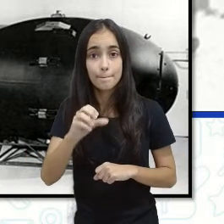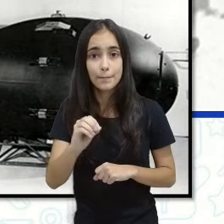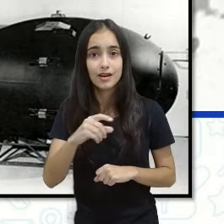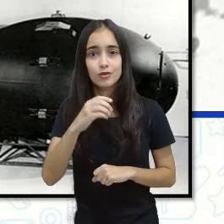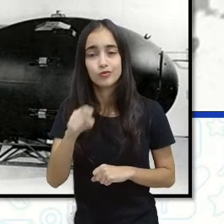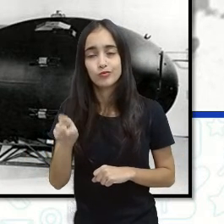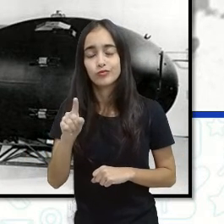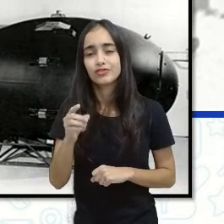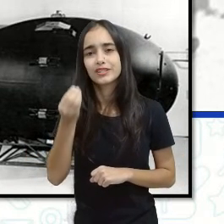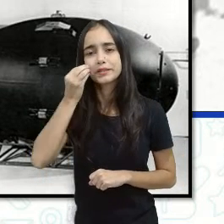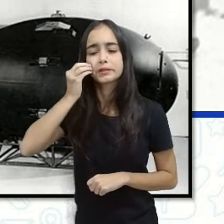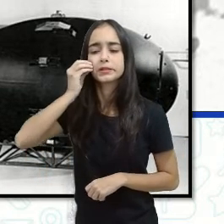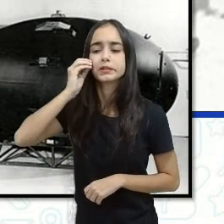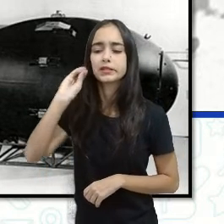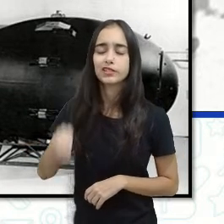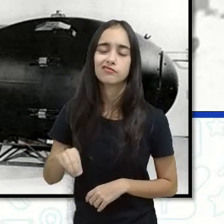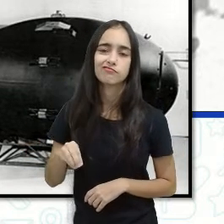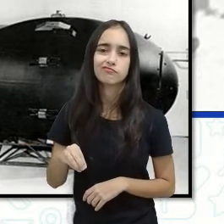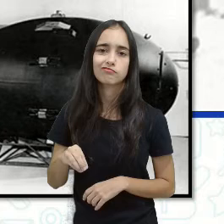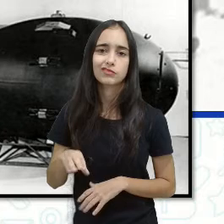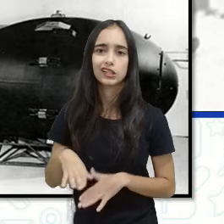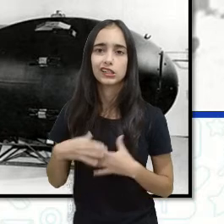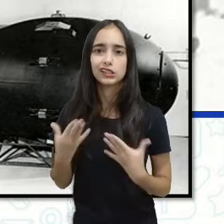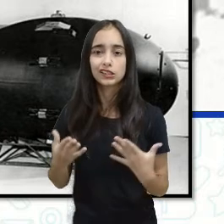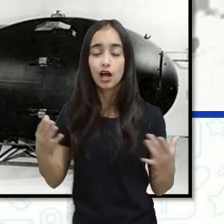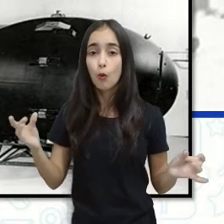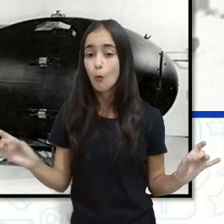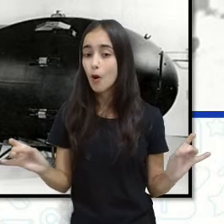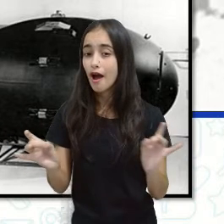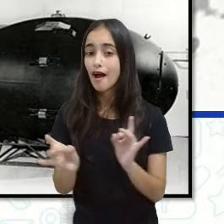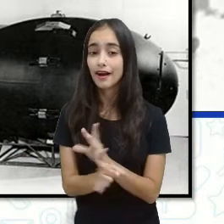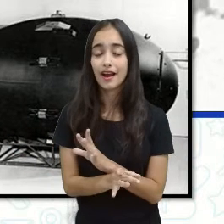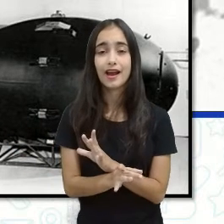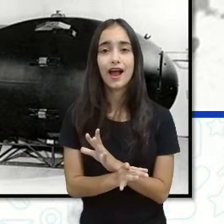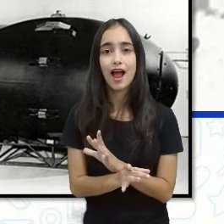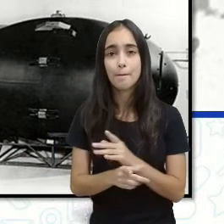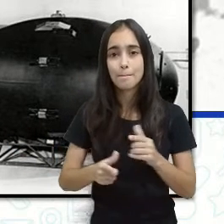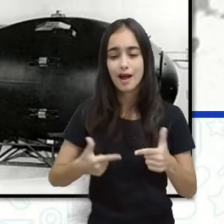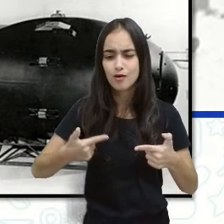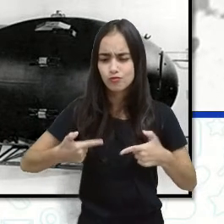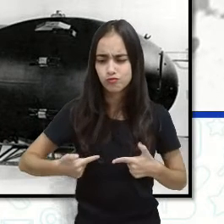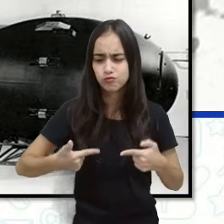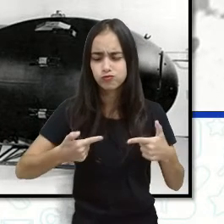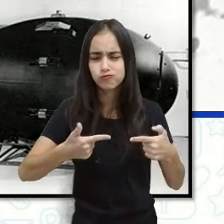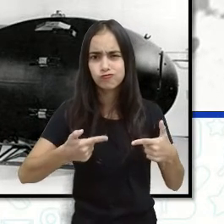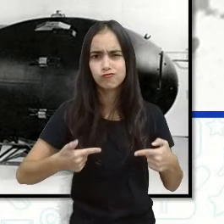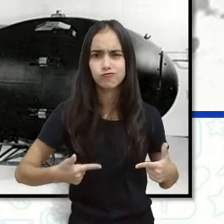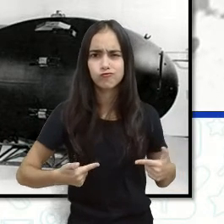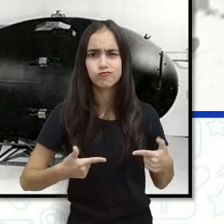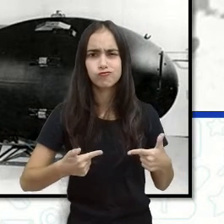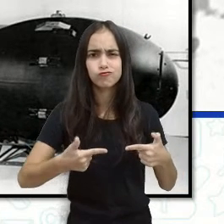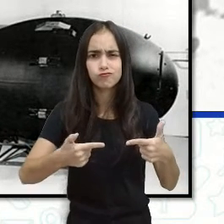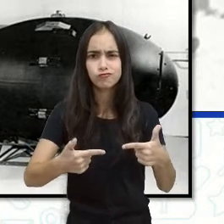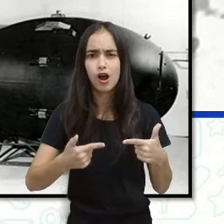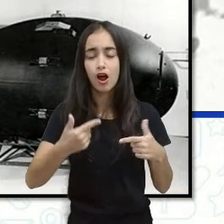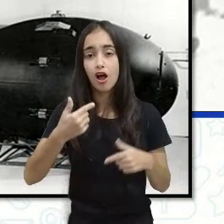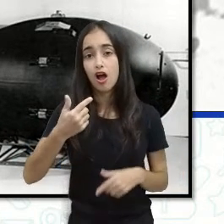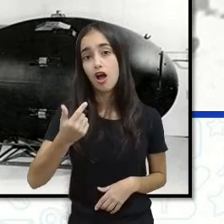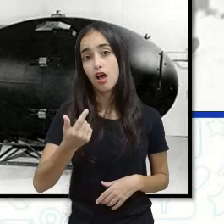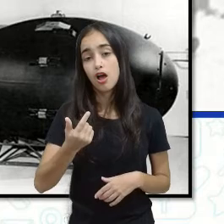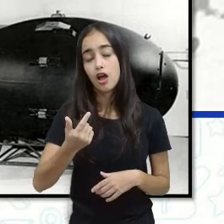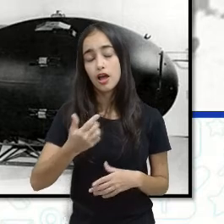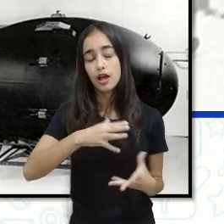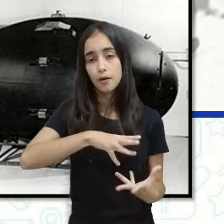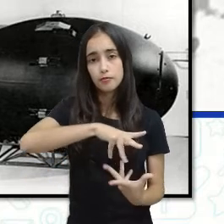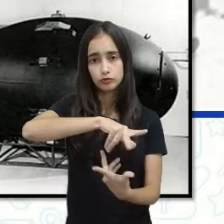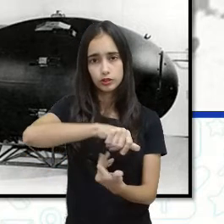eles já haviam derrotado a Alemanha, a Itália já havia se rendido, né? Derrotaram o Japão.